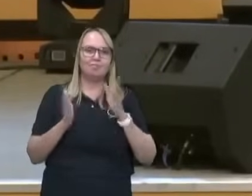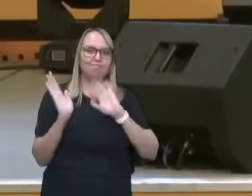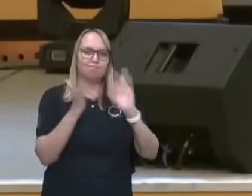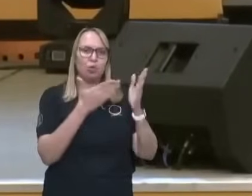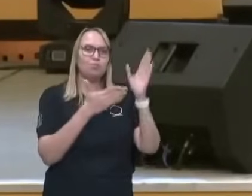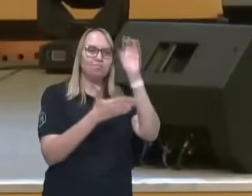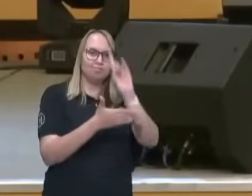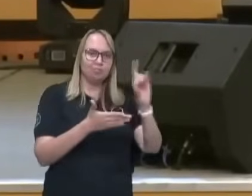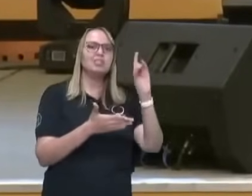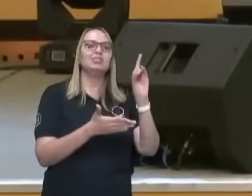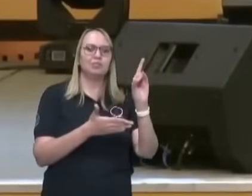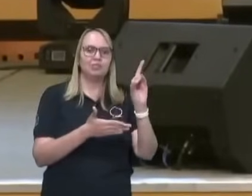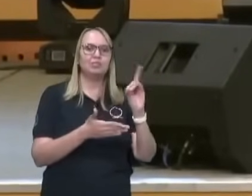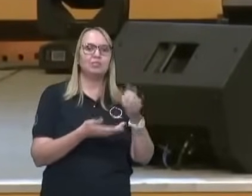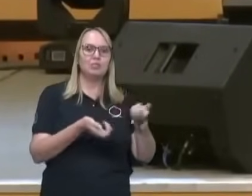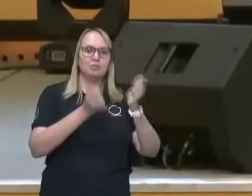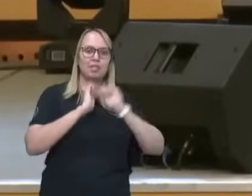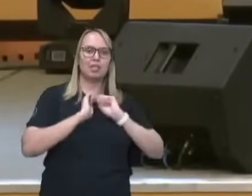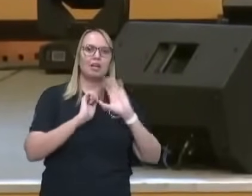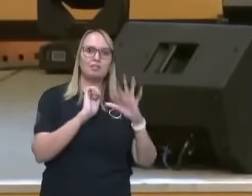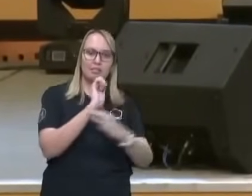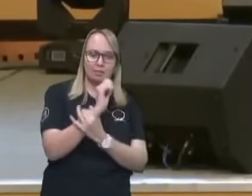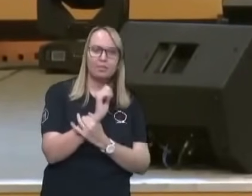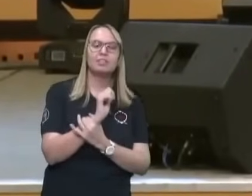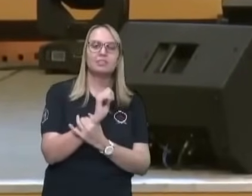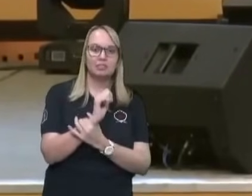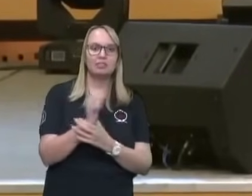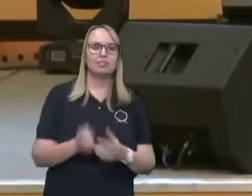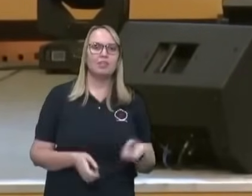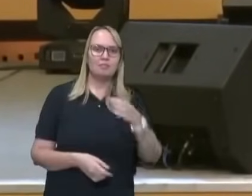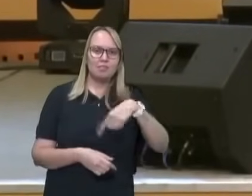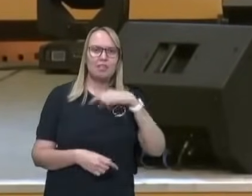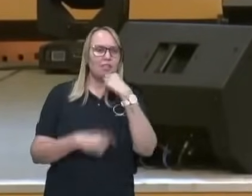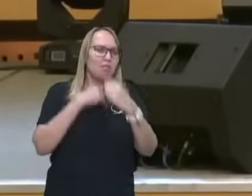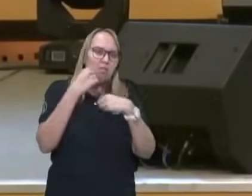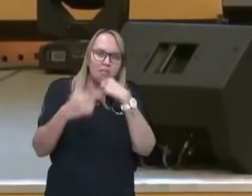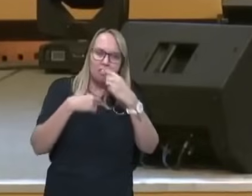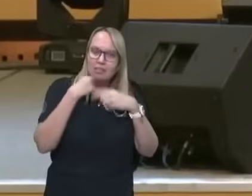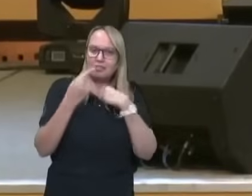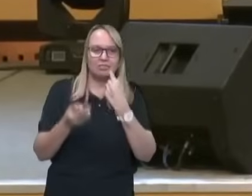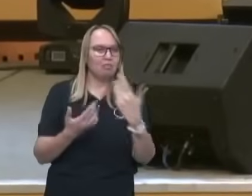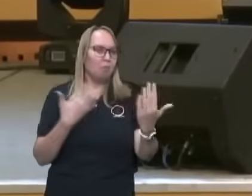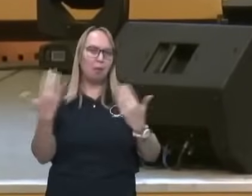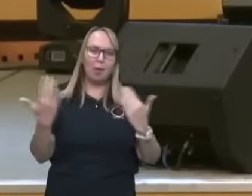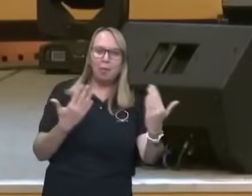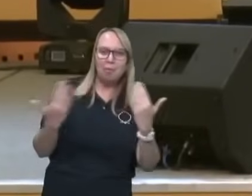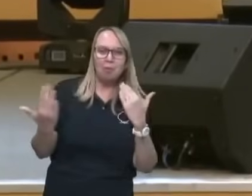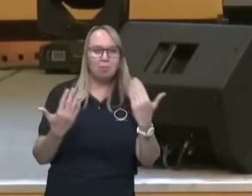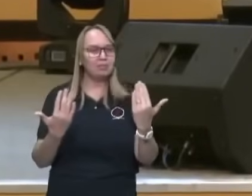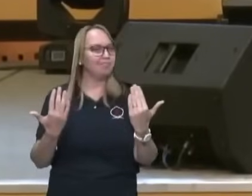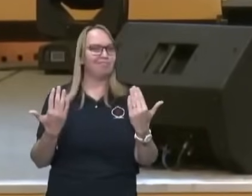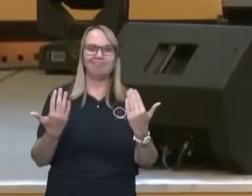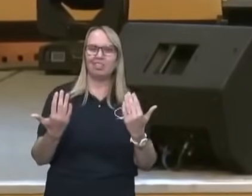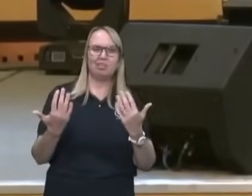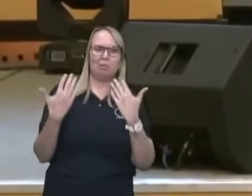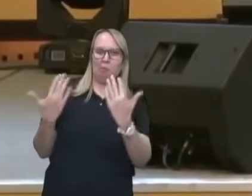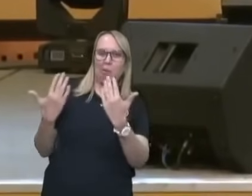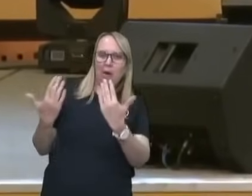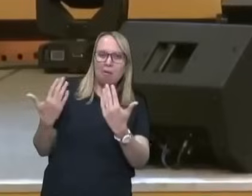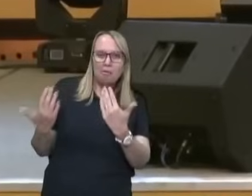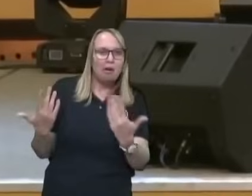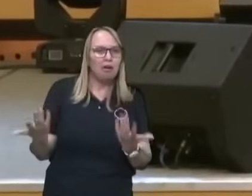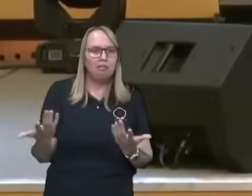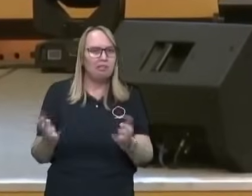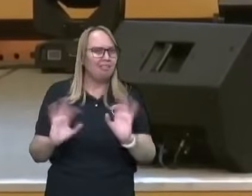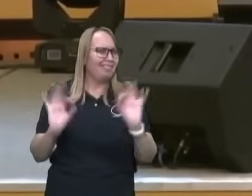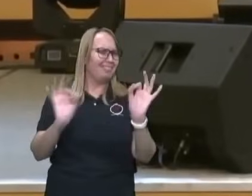lugar seguro. Você não vai ficar em dúvida. Será que é? Será que não é? Será que vai